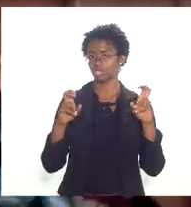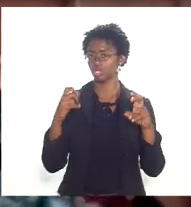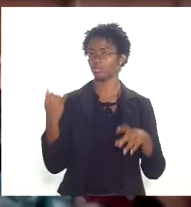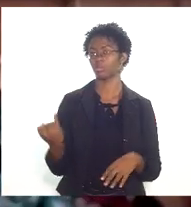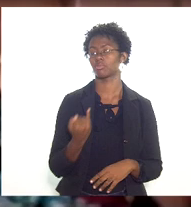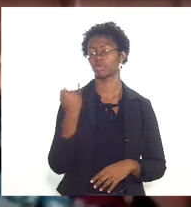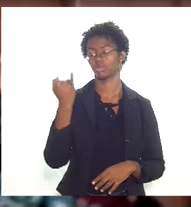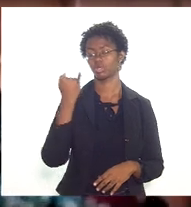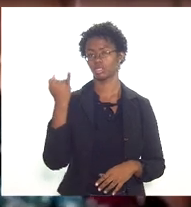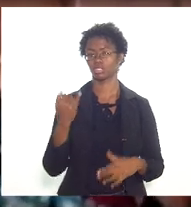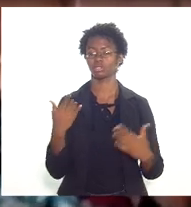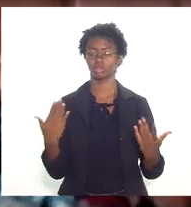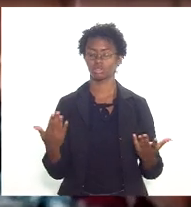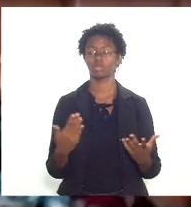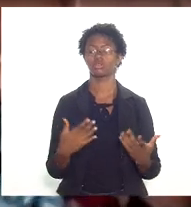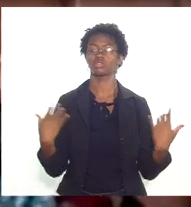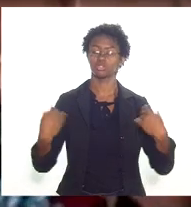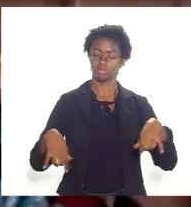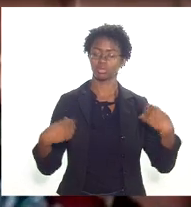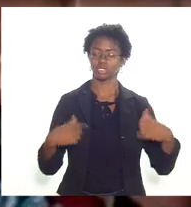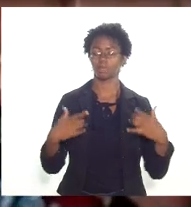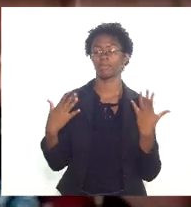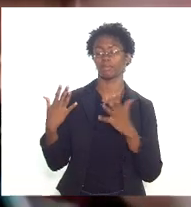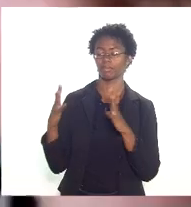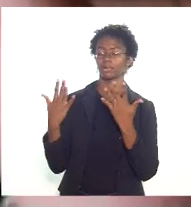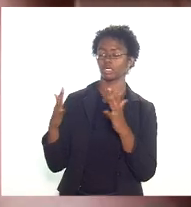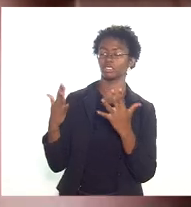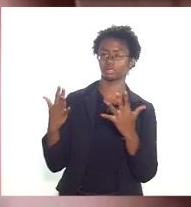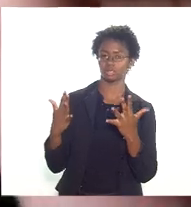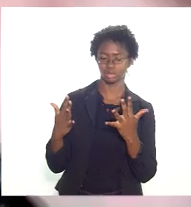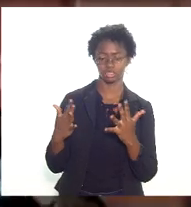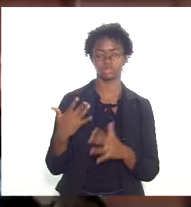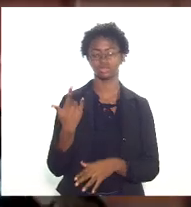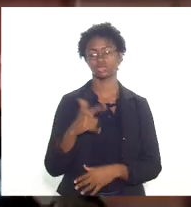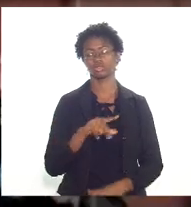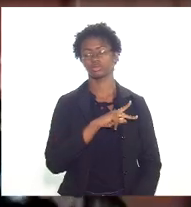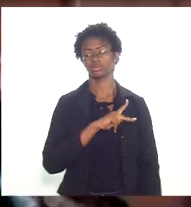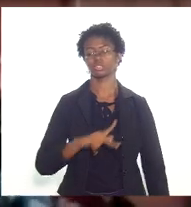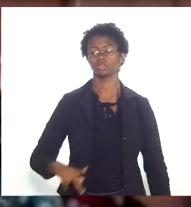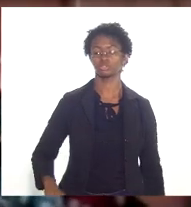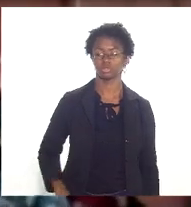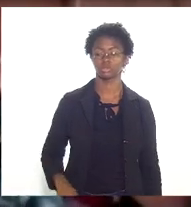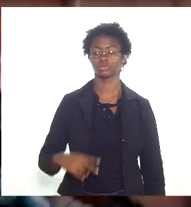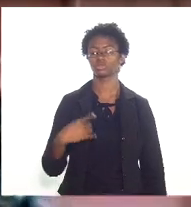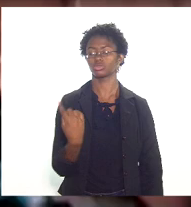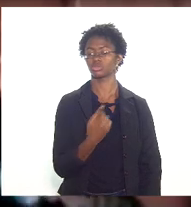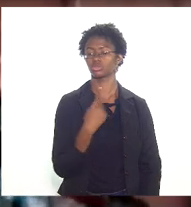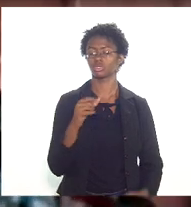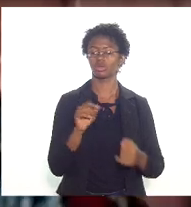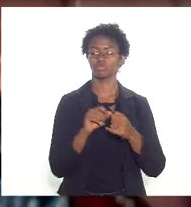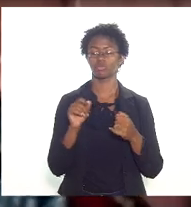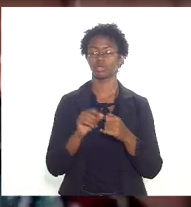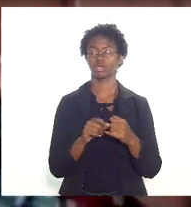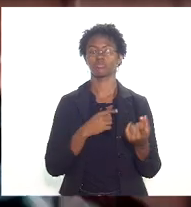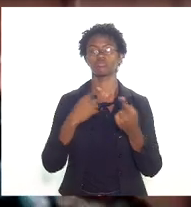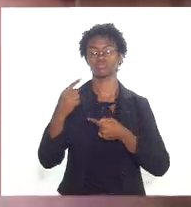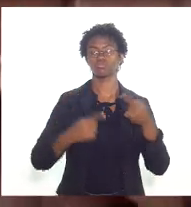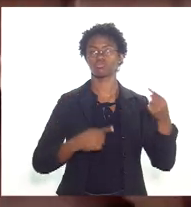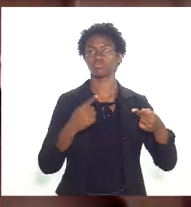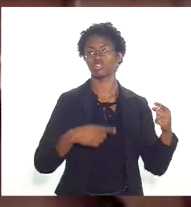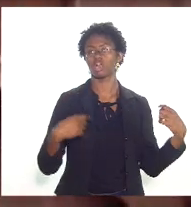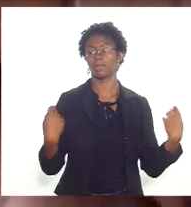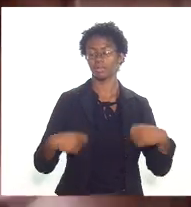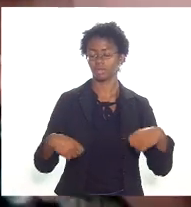a iniciativa meritória a gente quer ver a organizar o nosso Presidente e Nós faremos as articulações possíveis